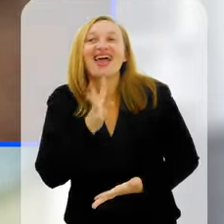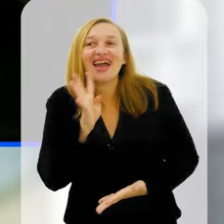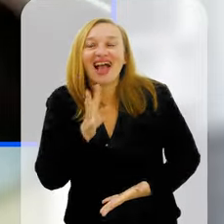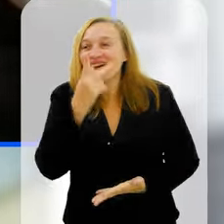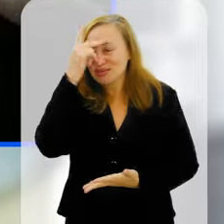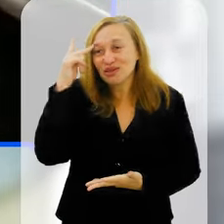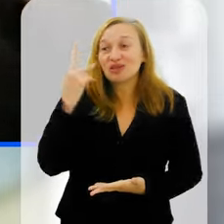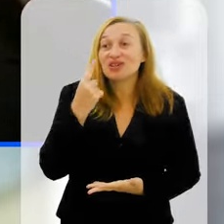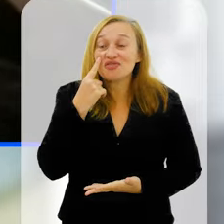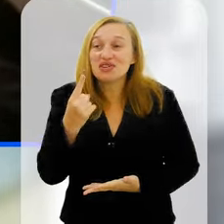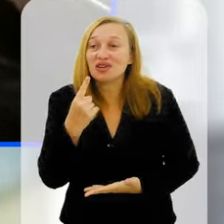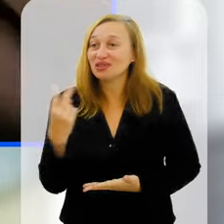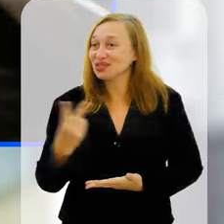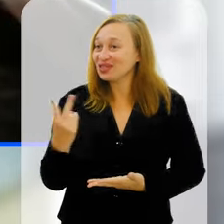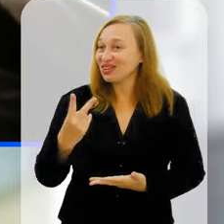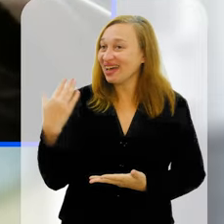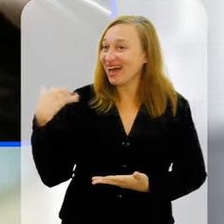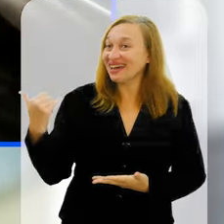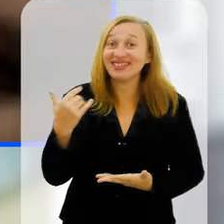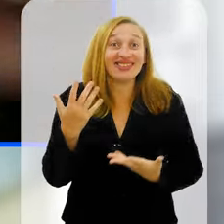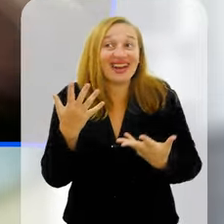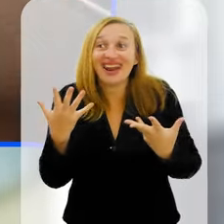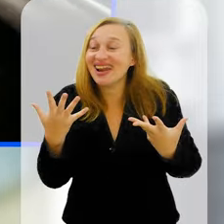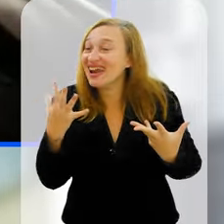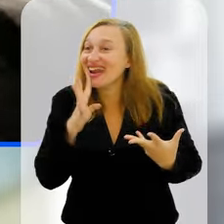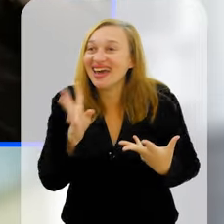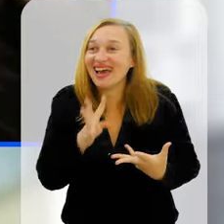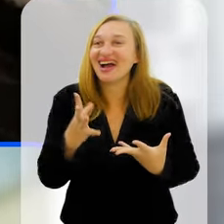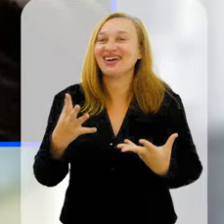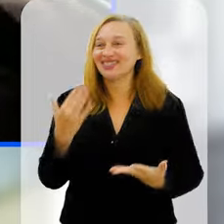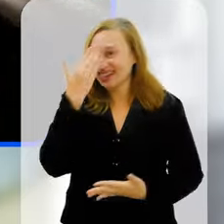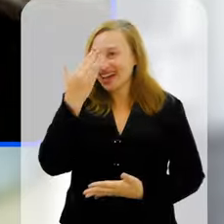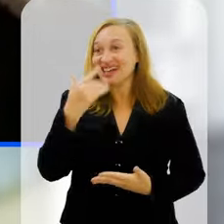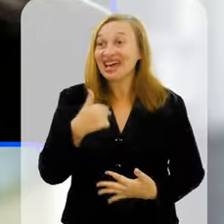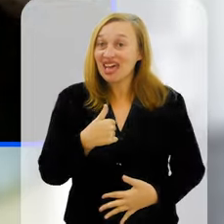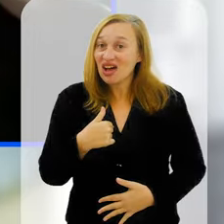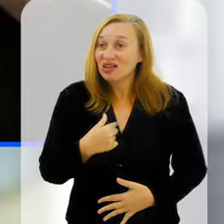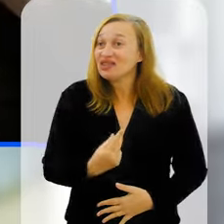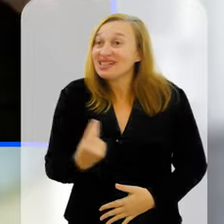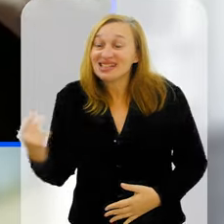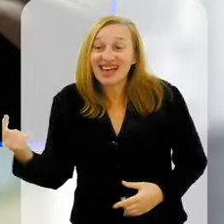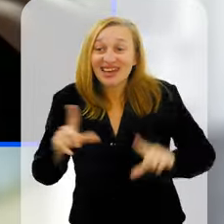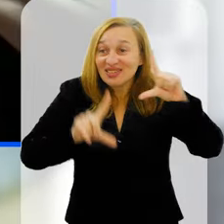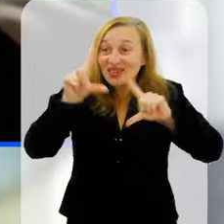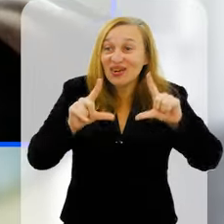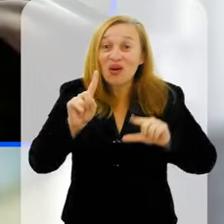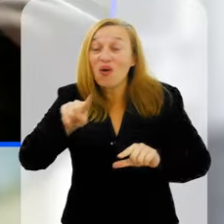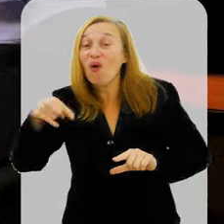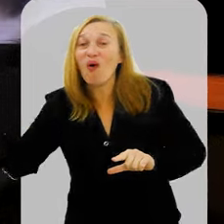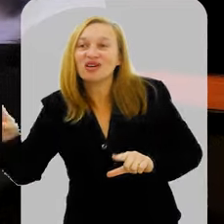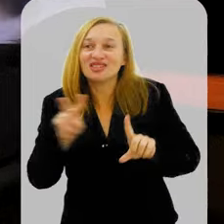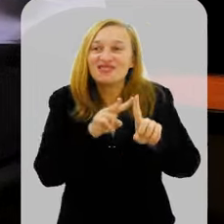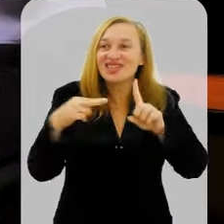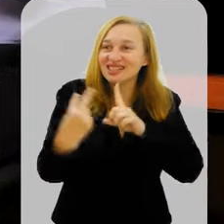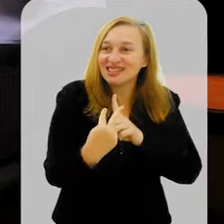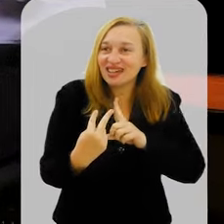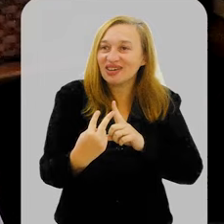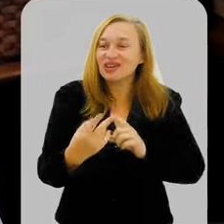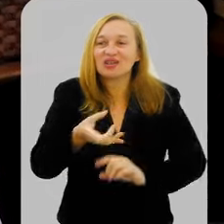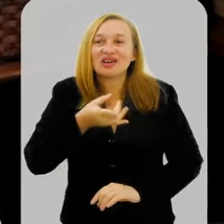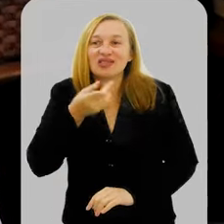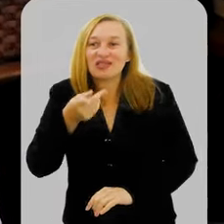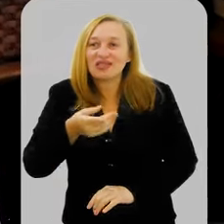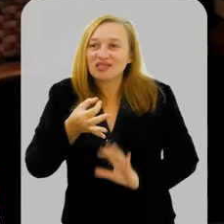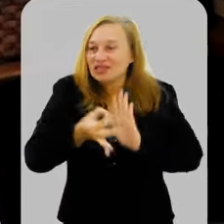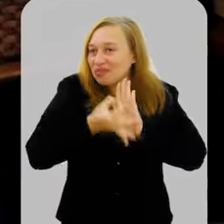aqui, e ele técnico ali. Então isso é legal, que as pessoas viram os dois lados. Obrigada, ficou muito legal. É verdade. E eu saio desse